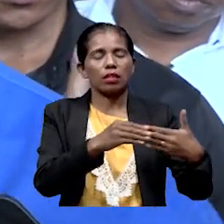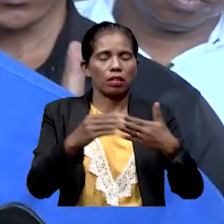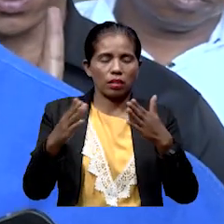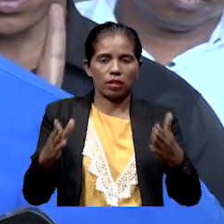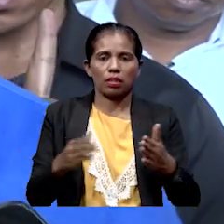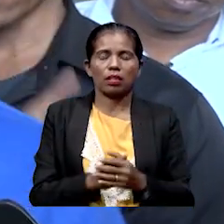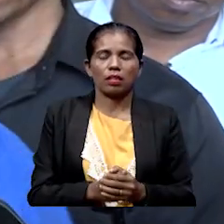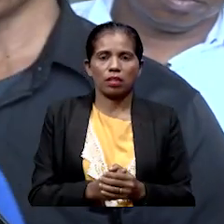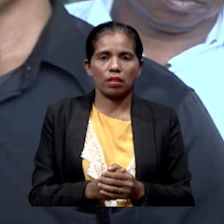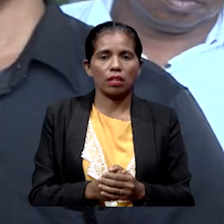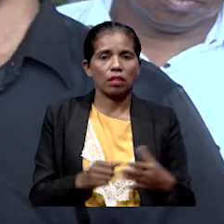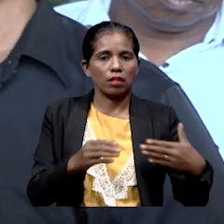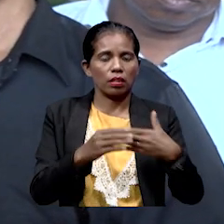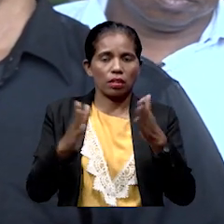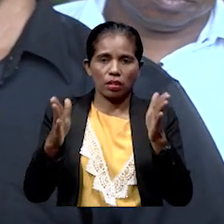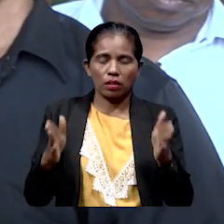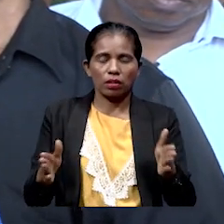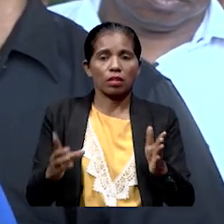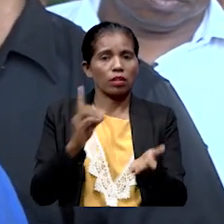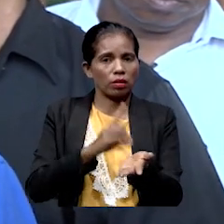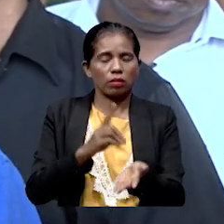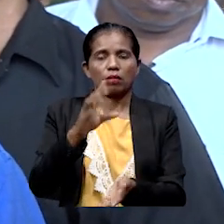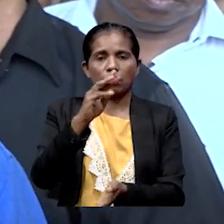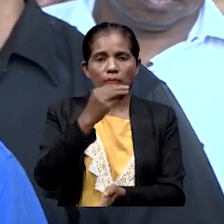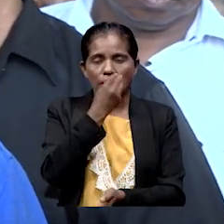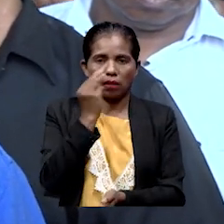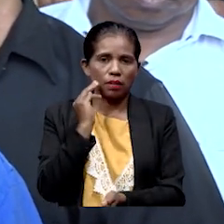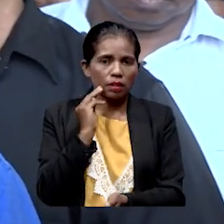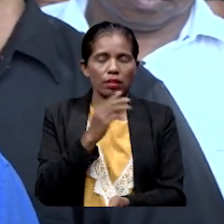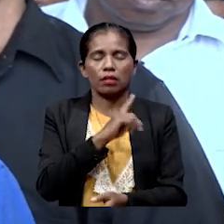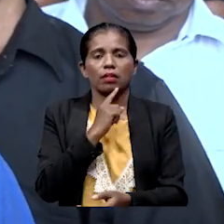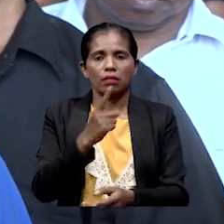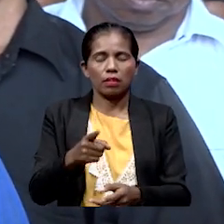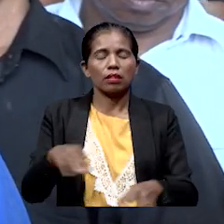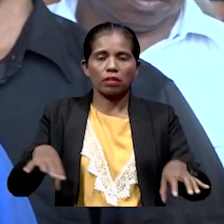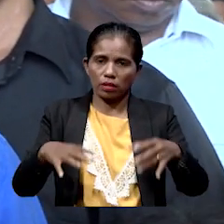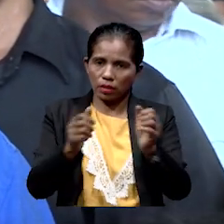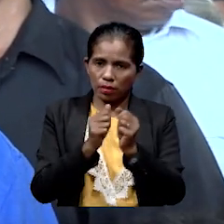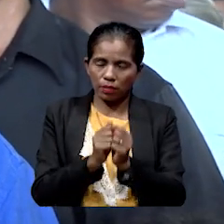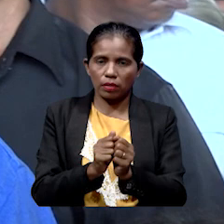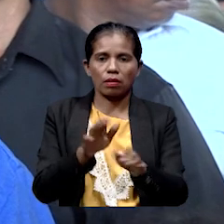plataforma, Dr. Maria Alcatiri, maka coordena